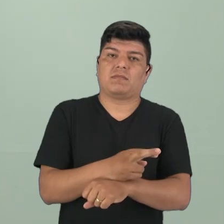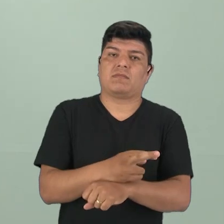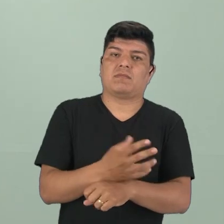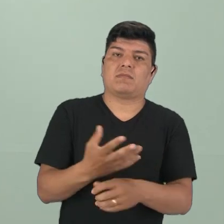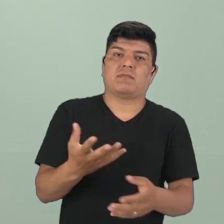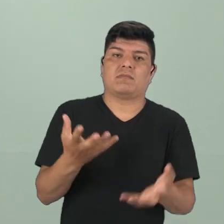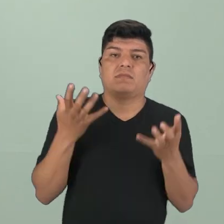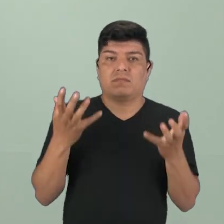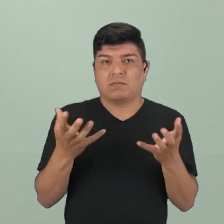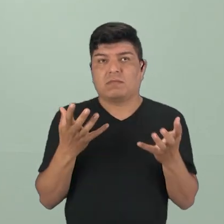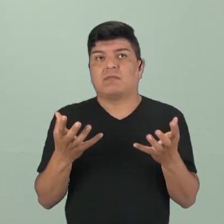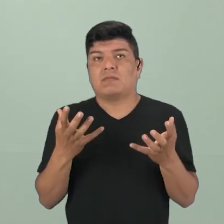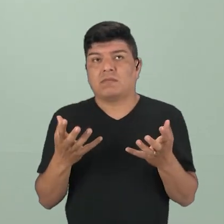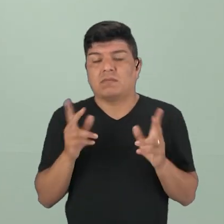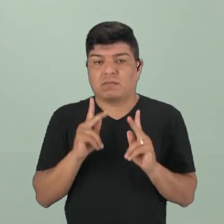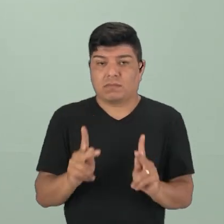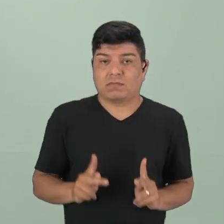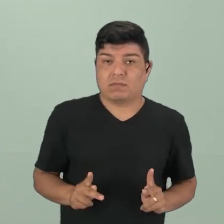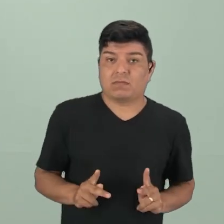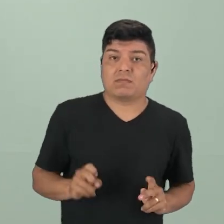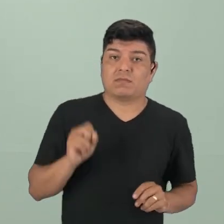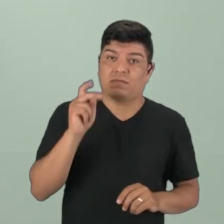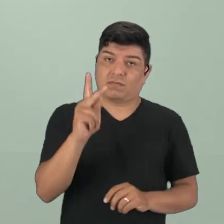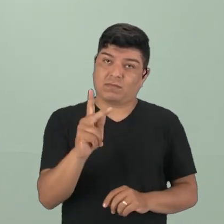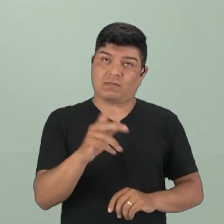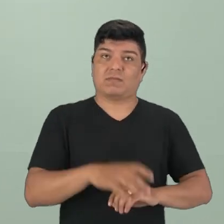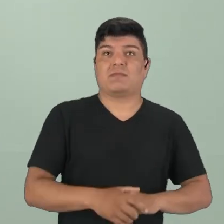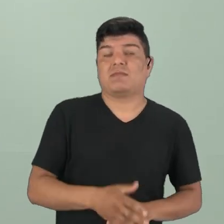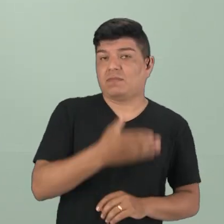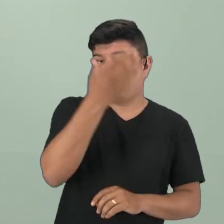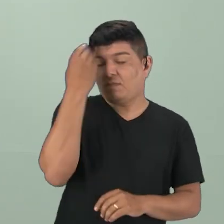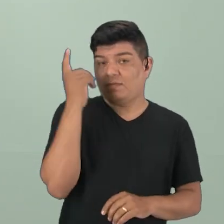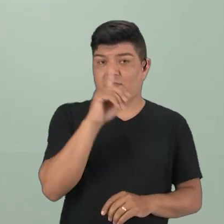ele pertença, essa postura, ok?